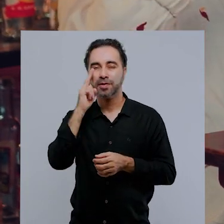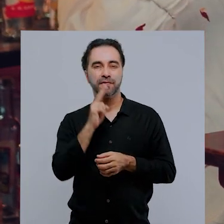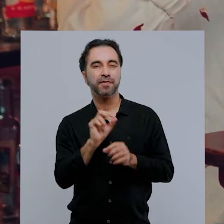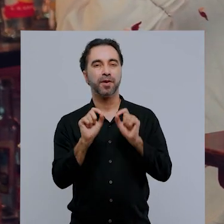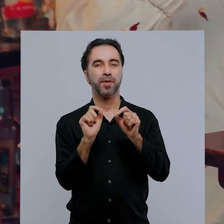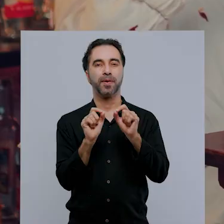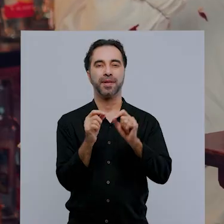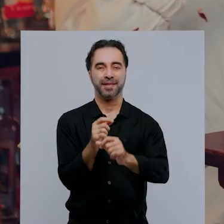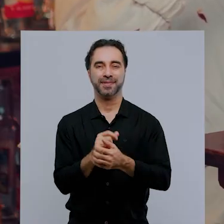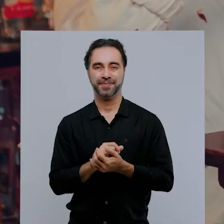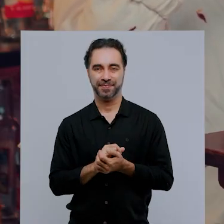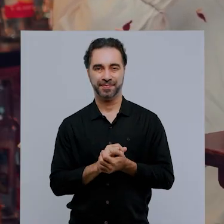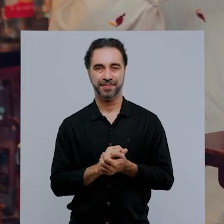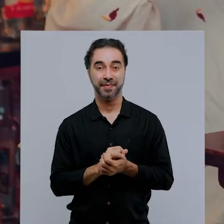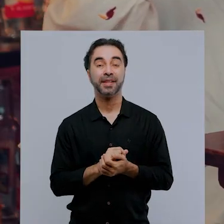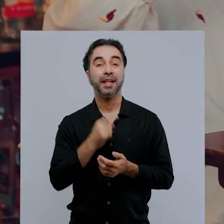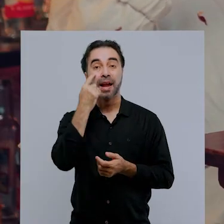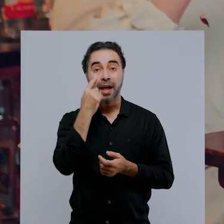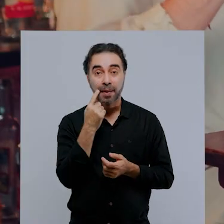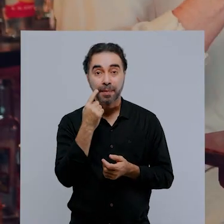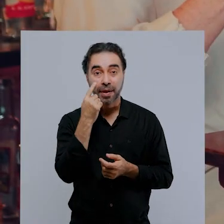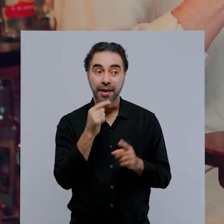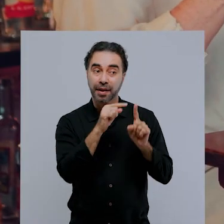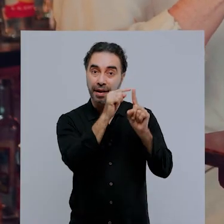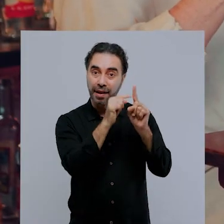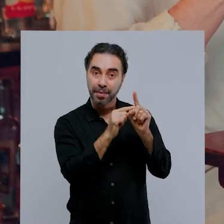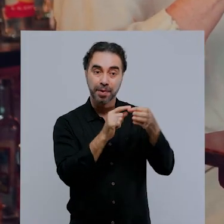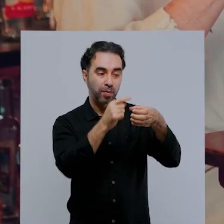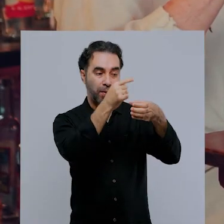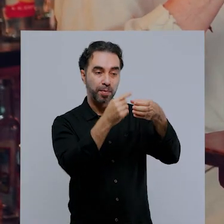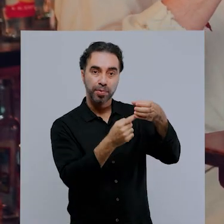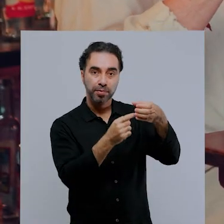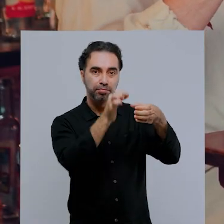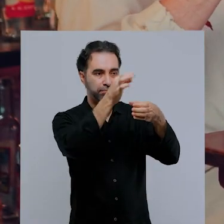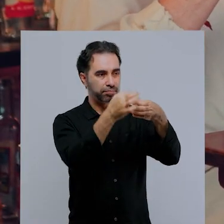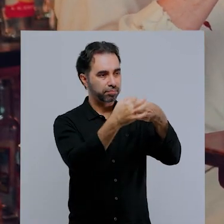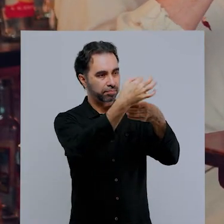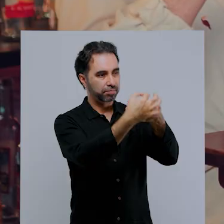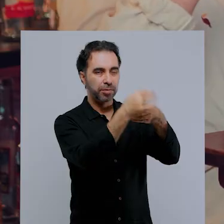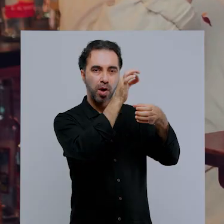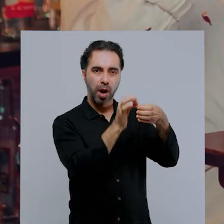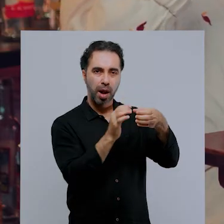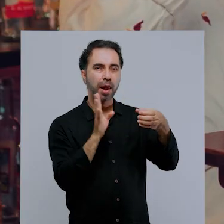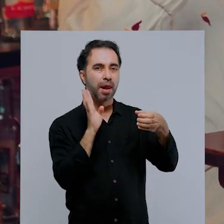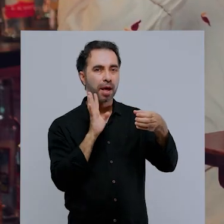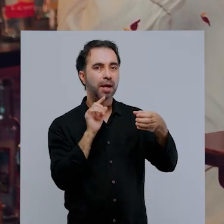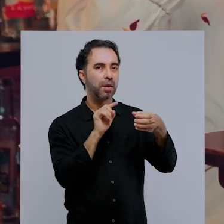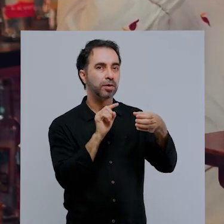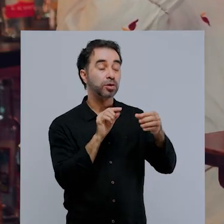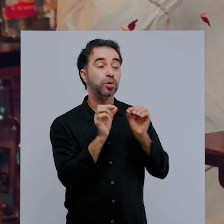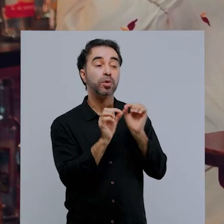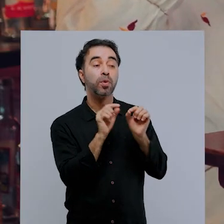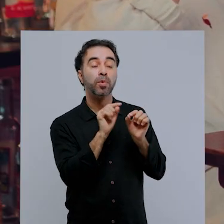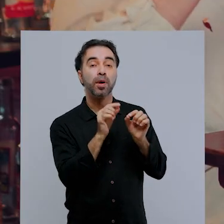que Tem ela vai lágrima aqui, tem remeter um para a choro gente. Né? Tem as lágrimas, ó, estão na taça. Muito legal isso.